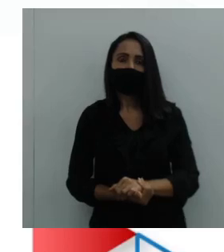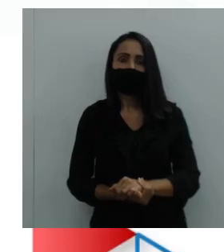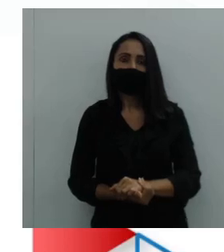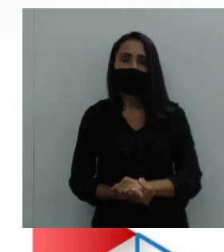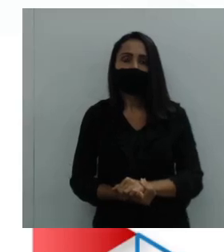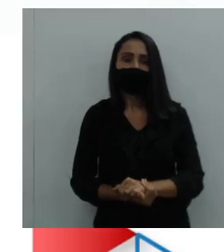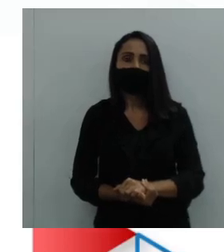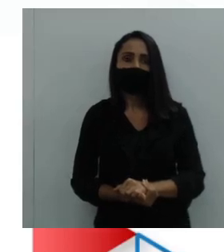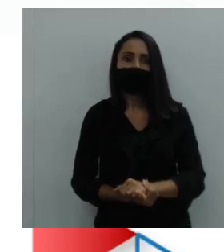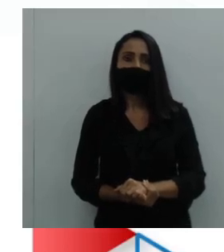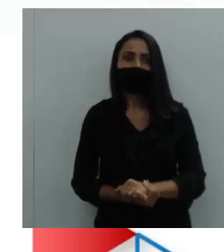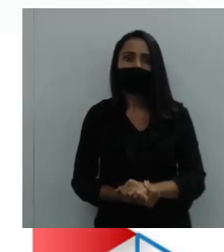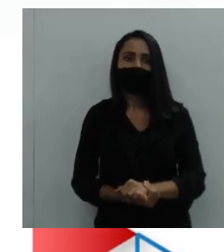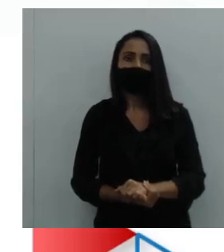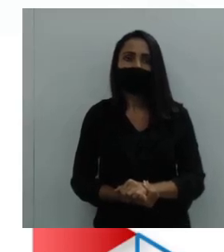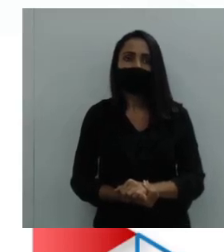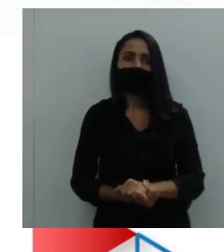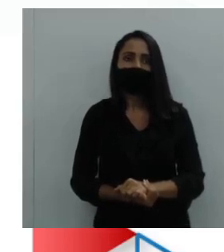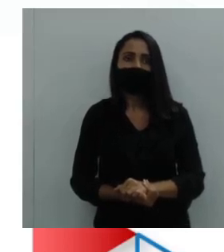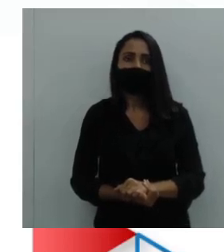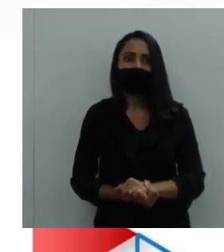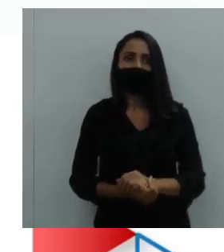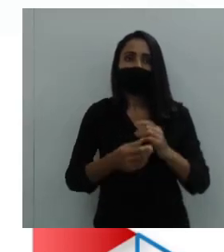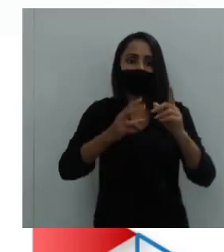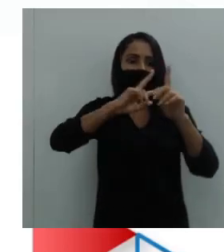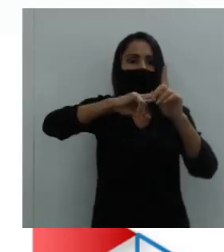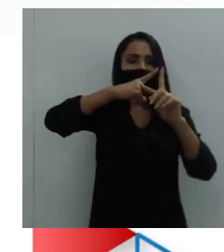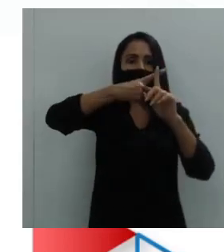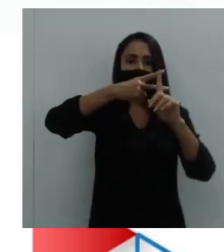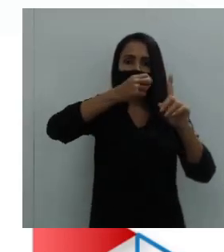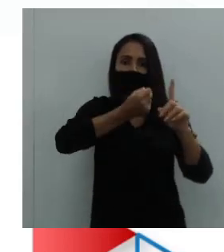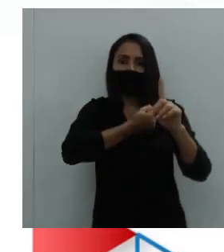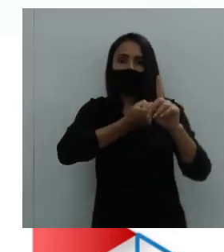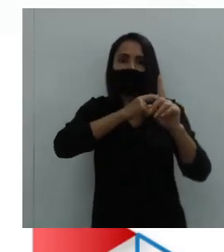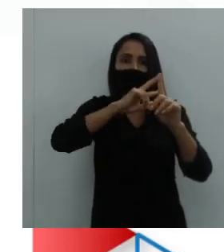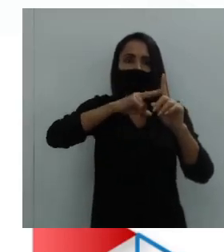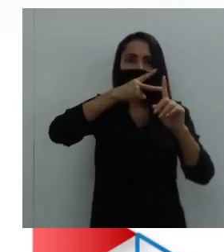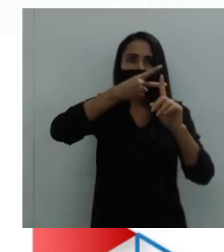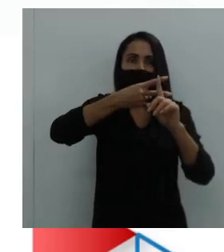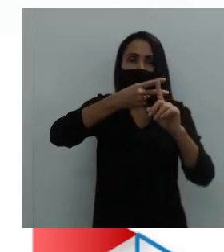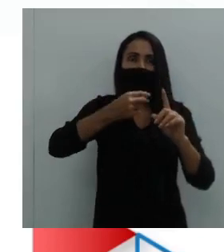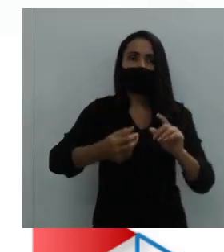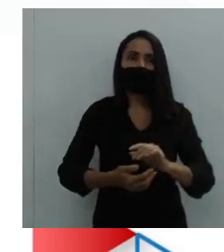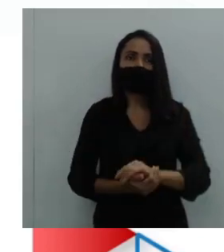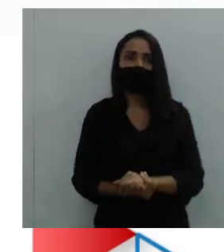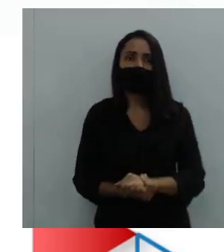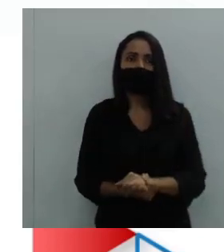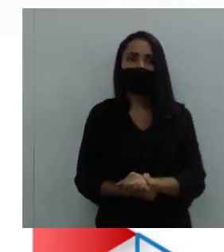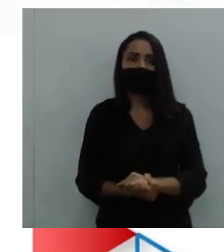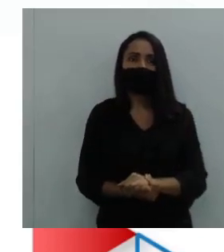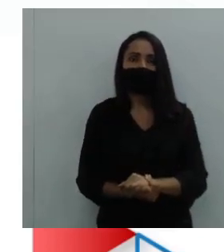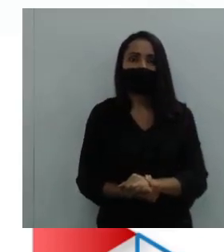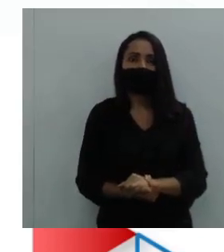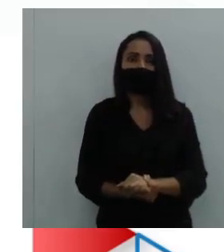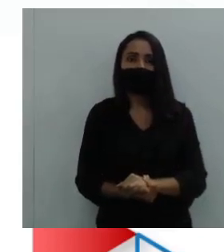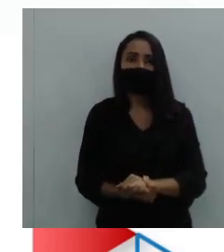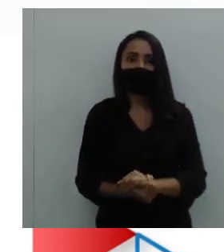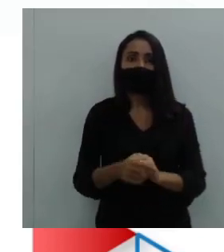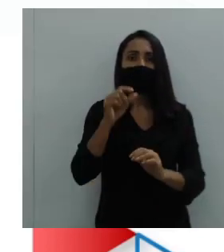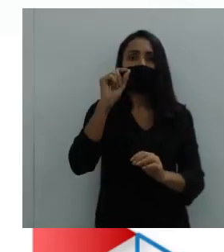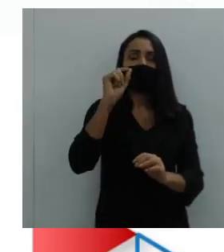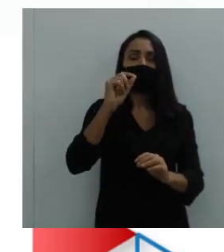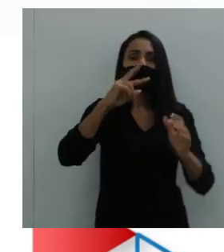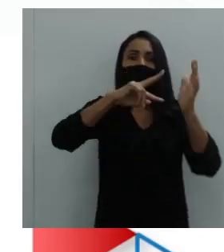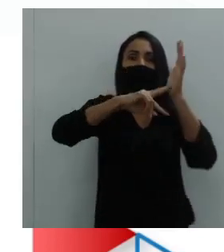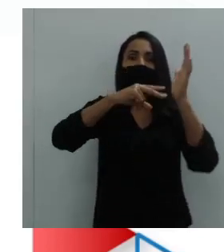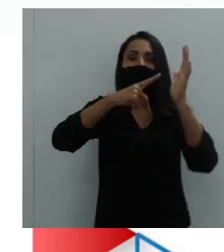a primeira, tudo dobrado, do jeito que a gente está indicando aí na setinha para vocês. Tá bom? Segue comigo. O que significa